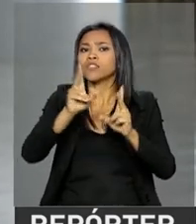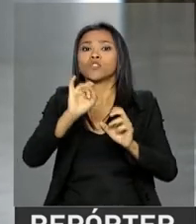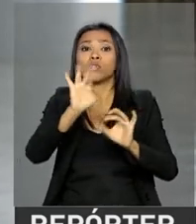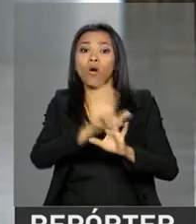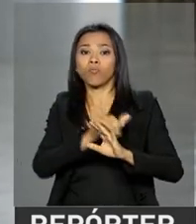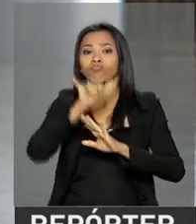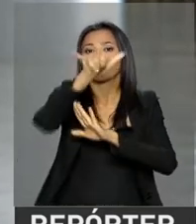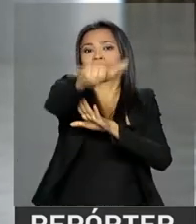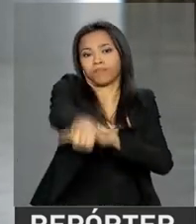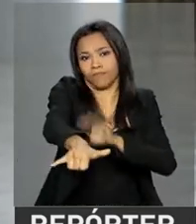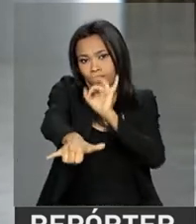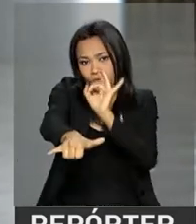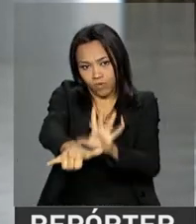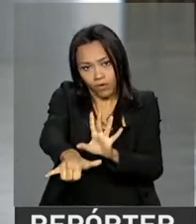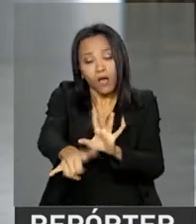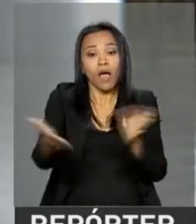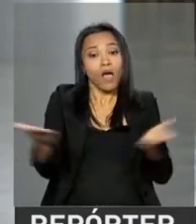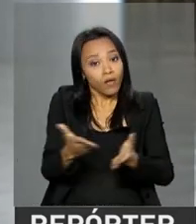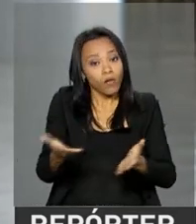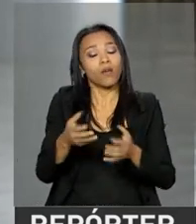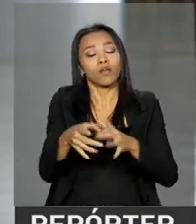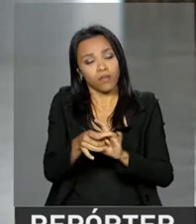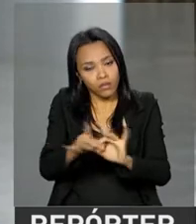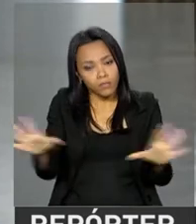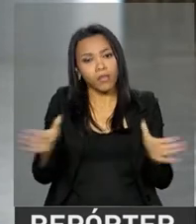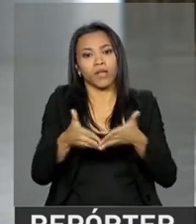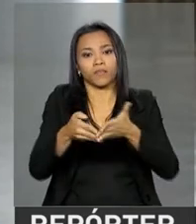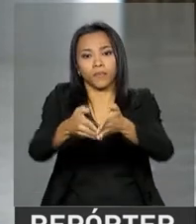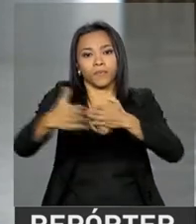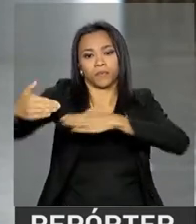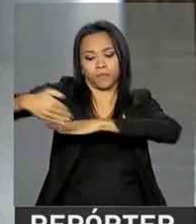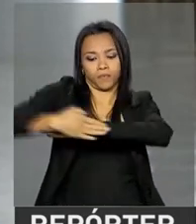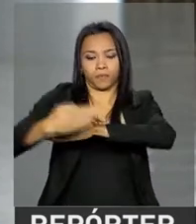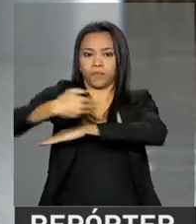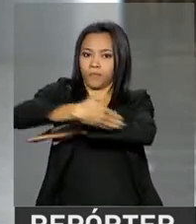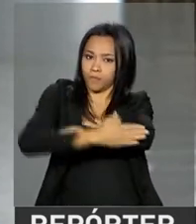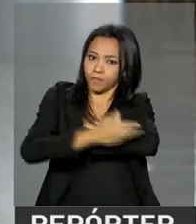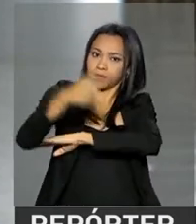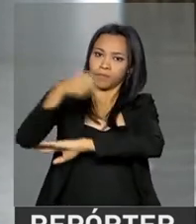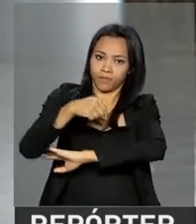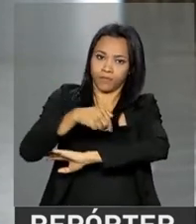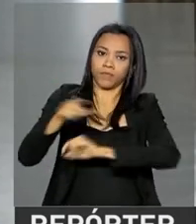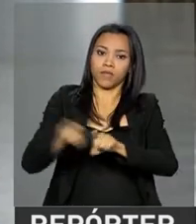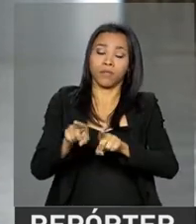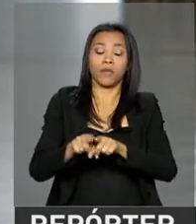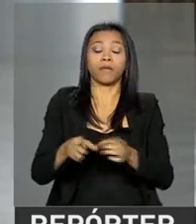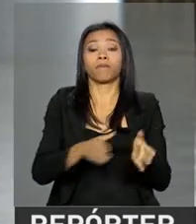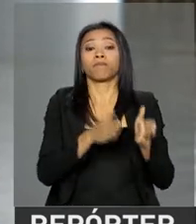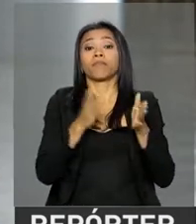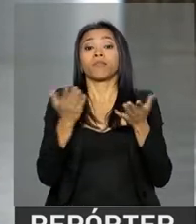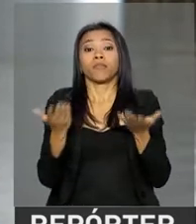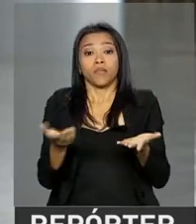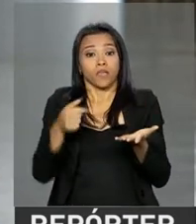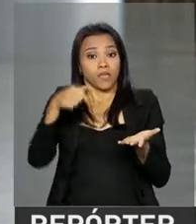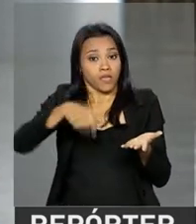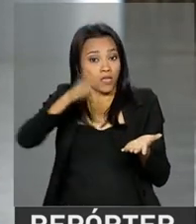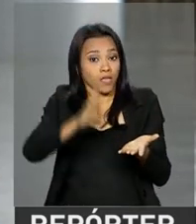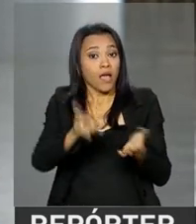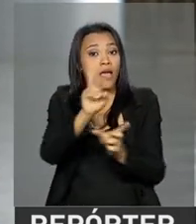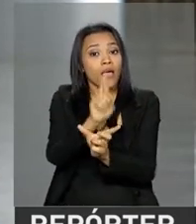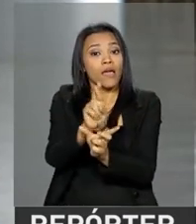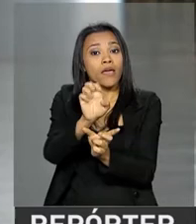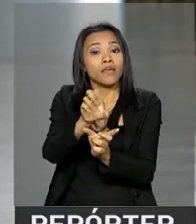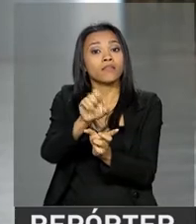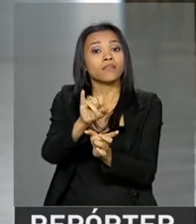aeroportos. Desenvolvido em parceria pelo Ministério da Indústria, Comércio Exterior e Serviços e pela Receita Federal do Brasil, o